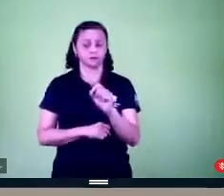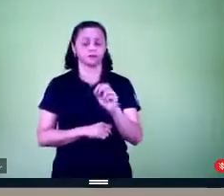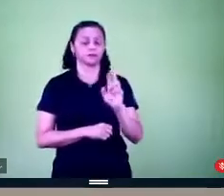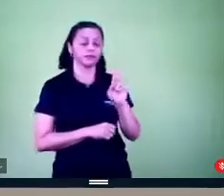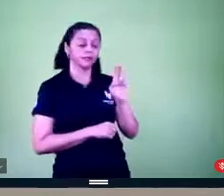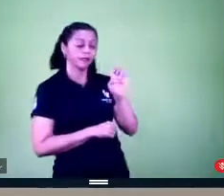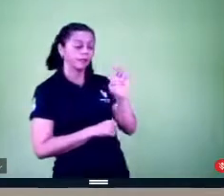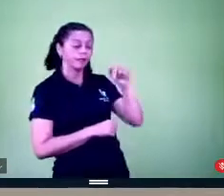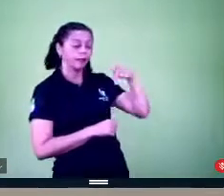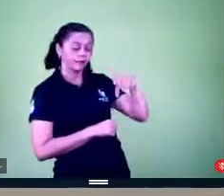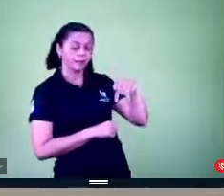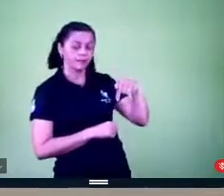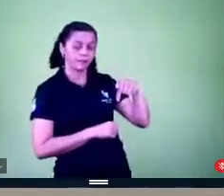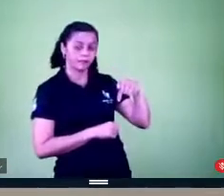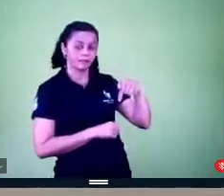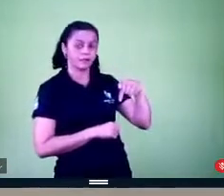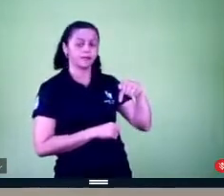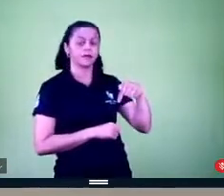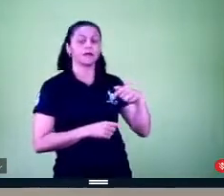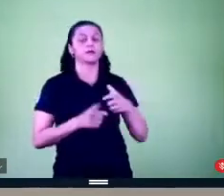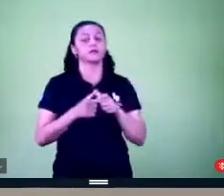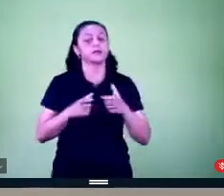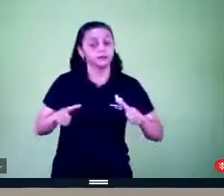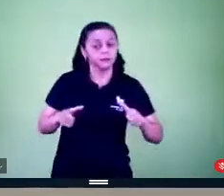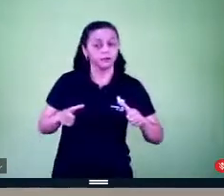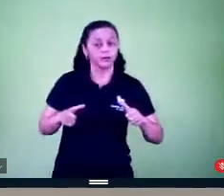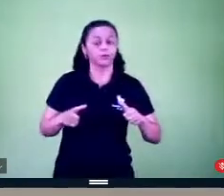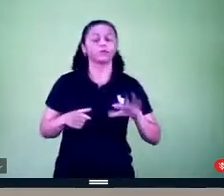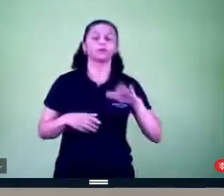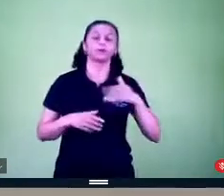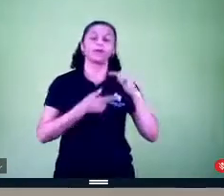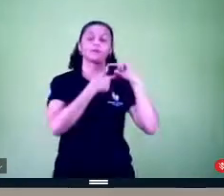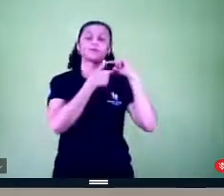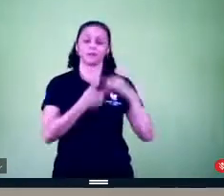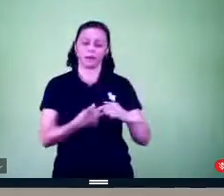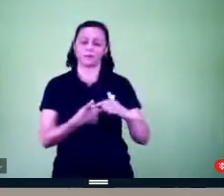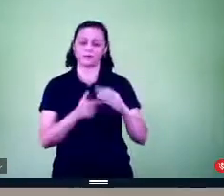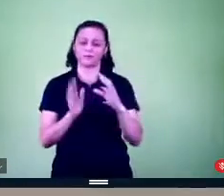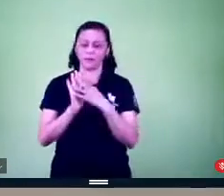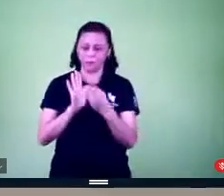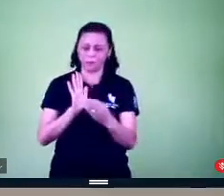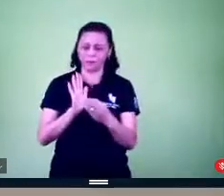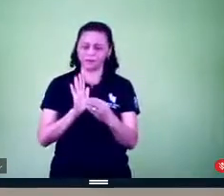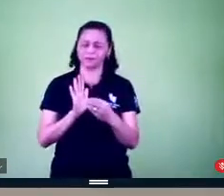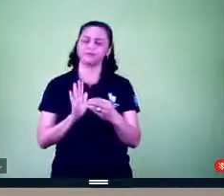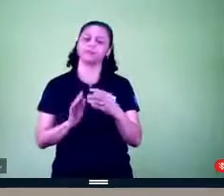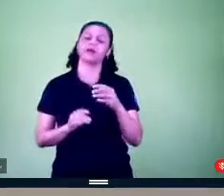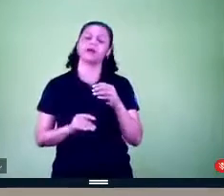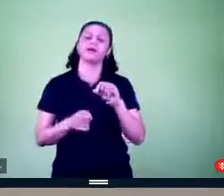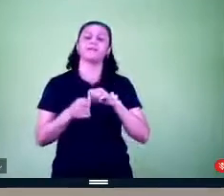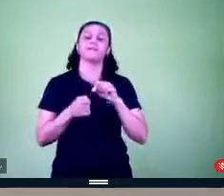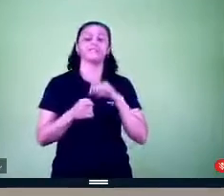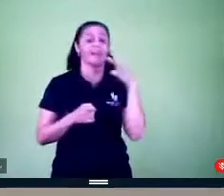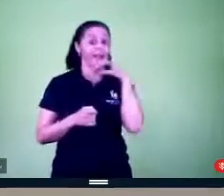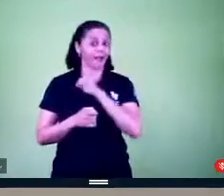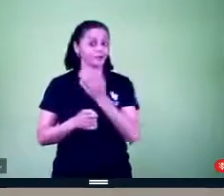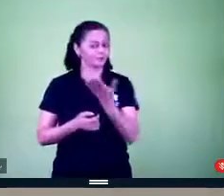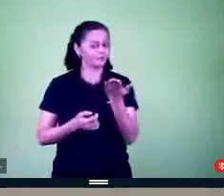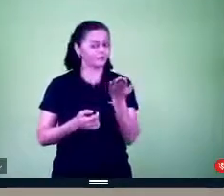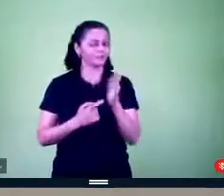modo clássico, a gente faz aqui rapidinho. O que seria? Primeiro, qual que seria a